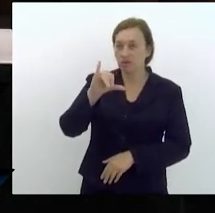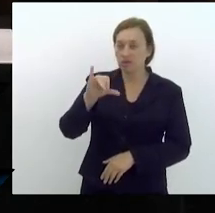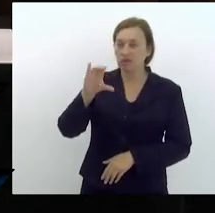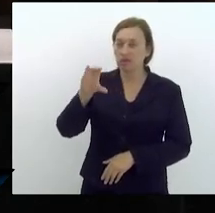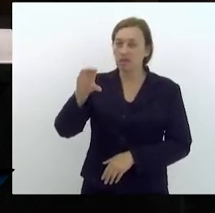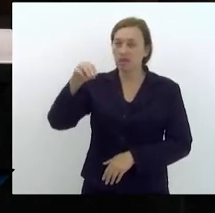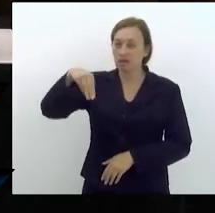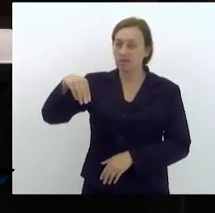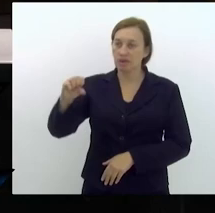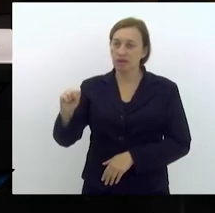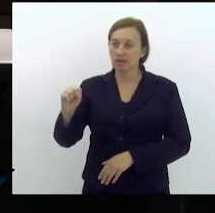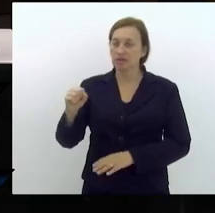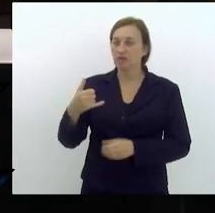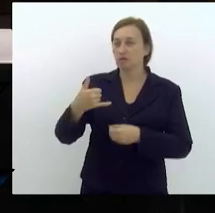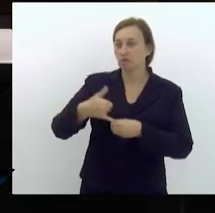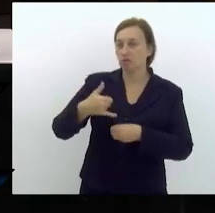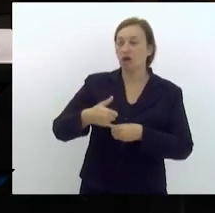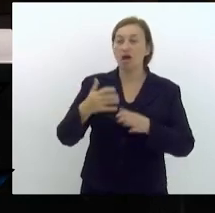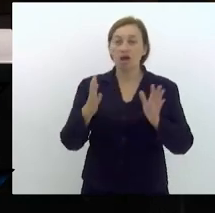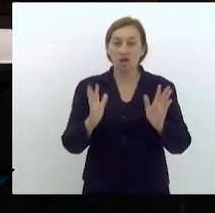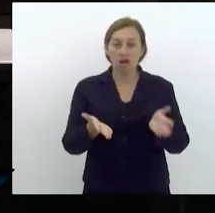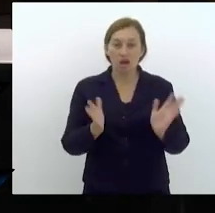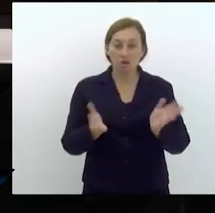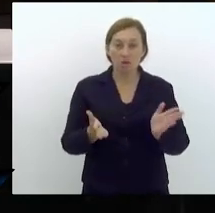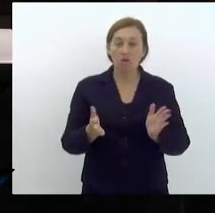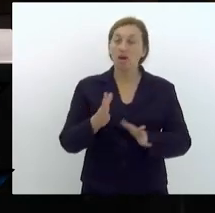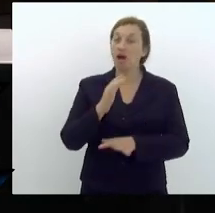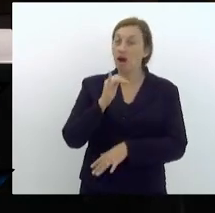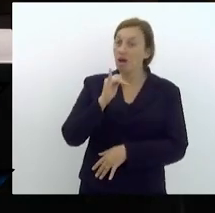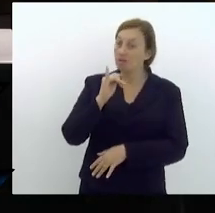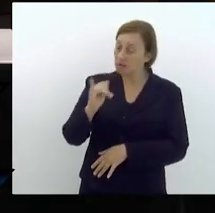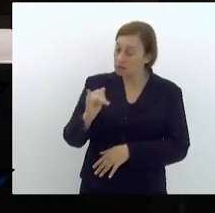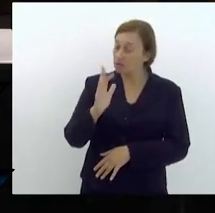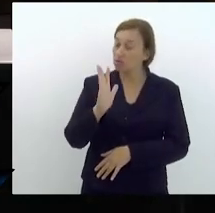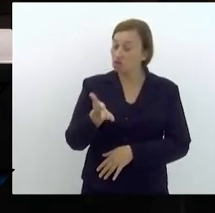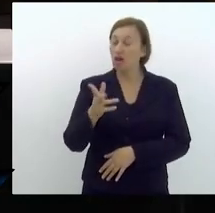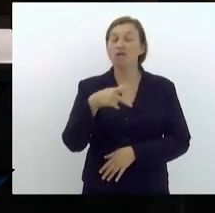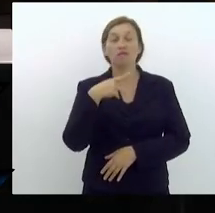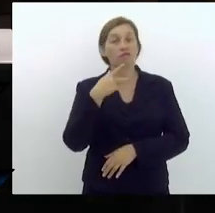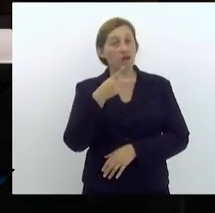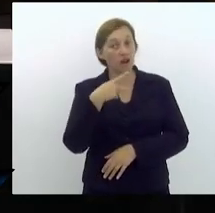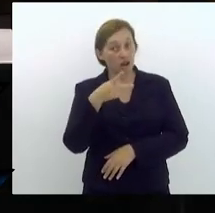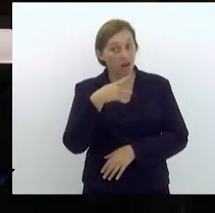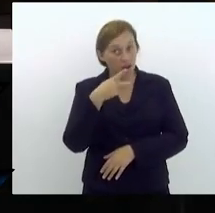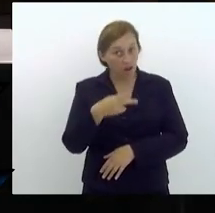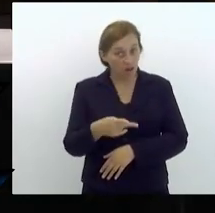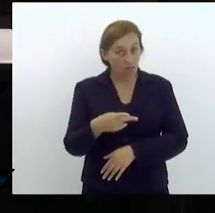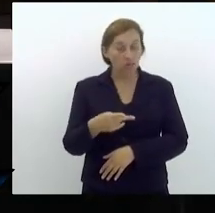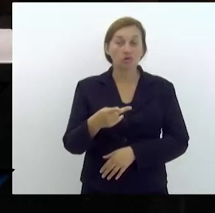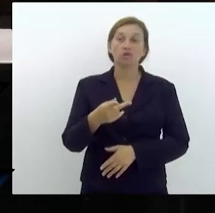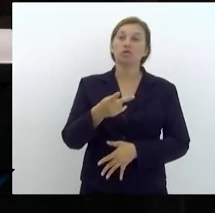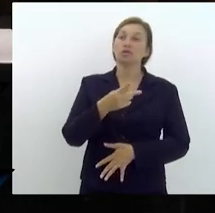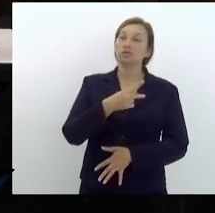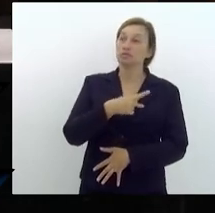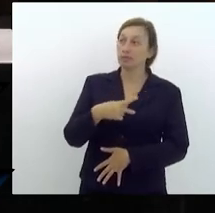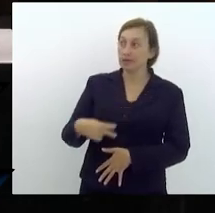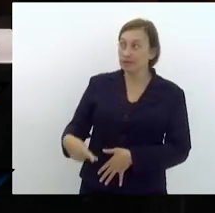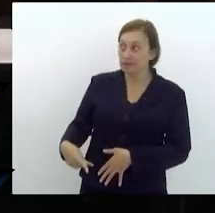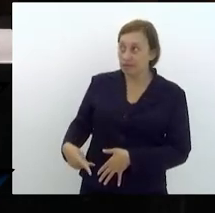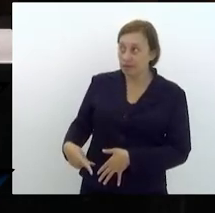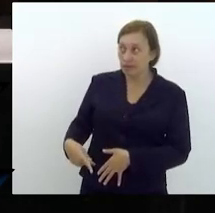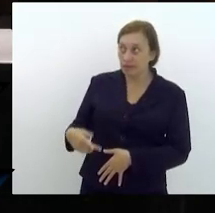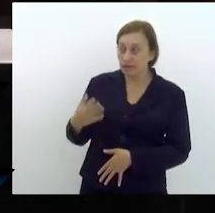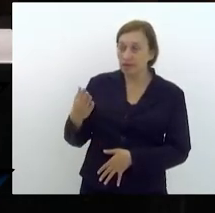agora infelizmente nós avisamos nós falamos que o candidato que aí se